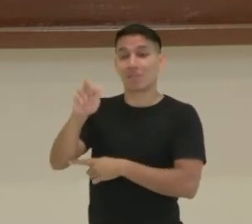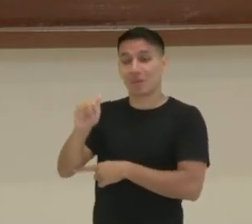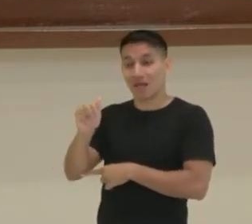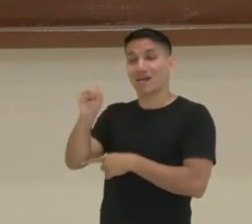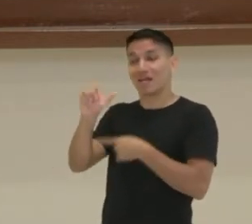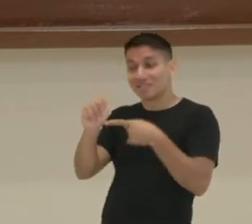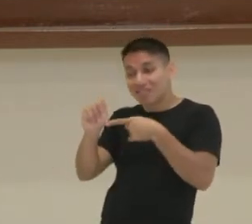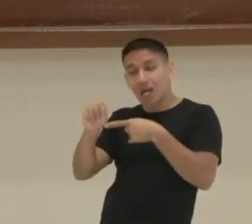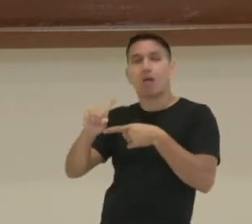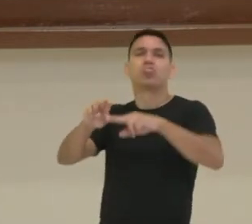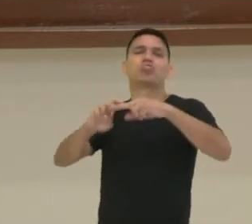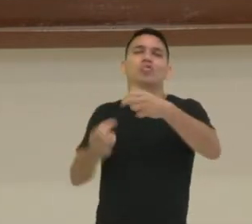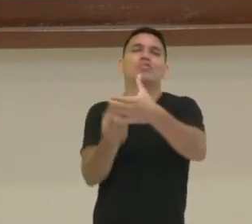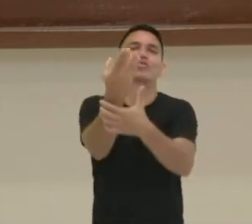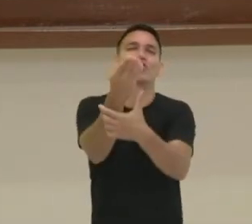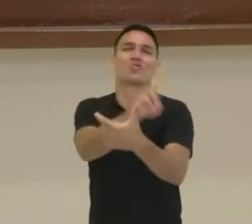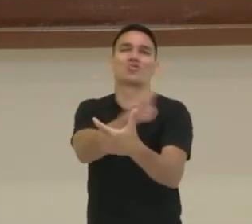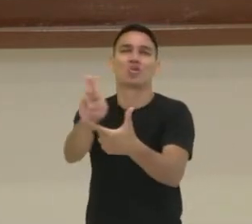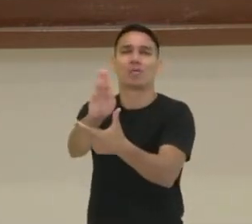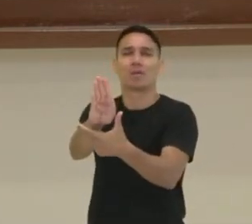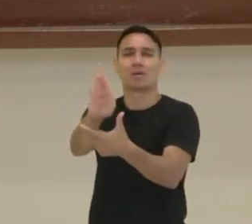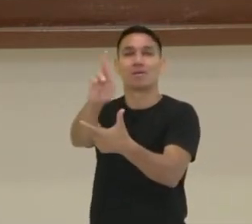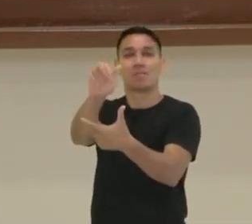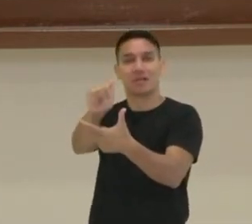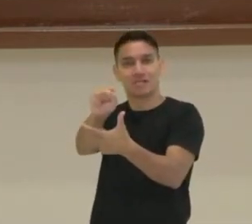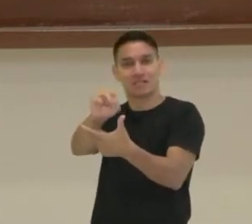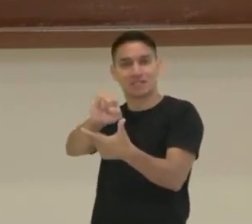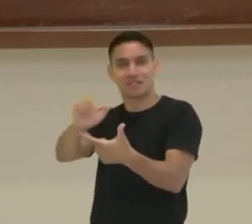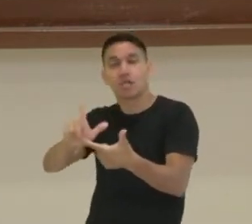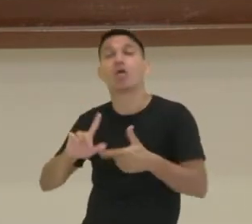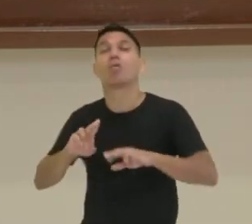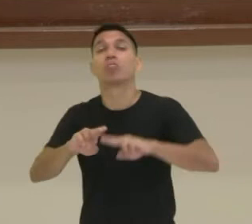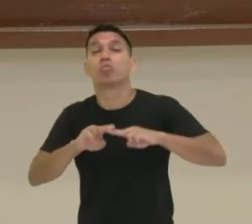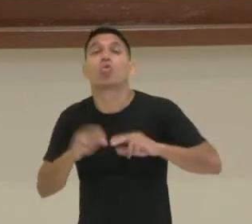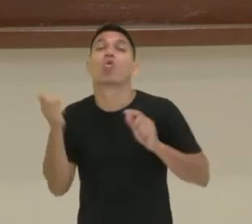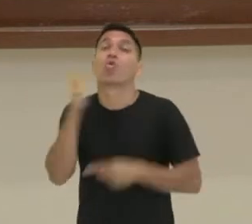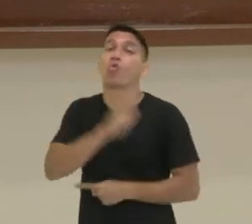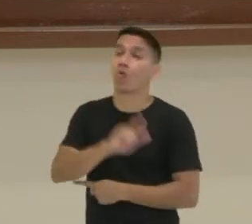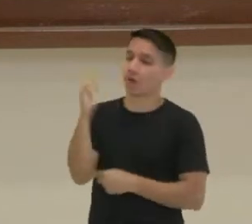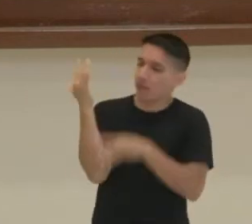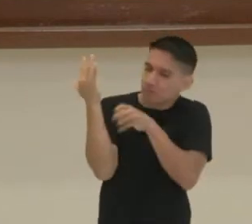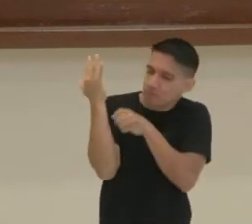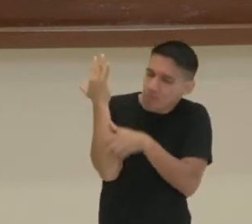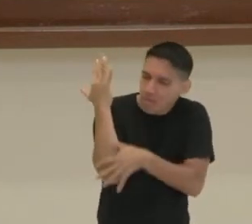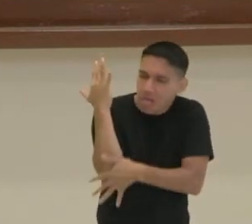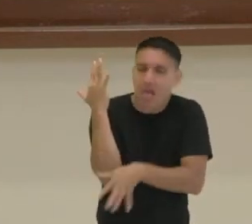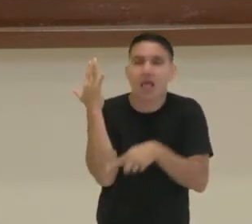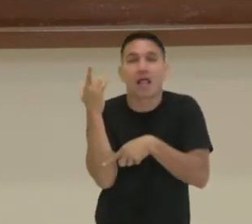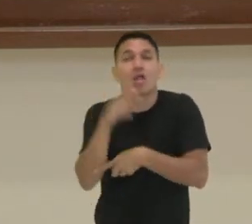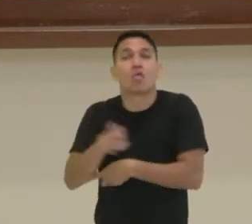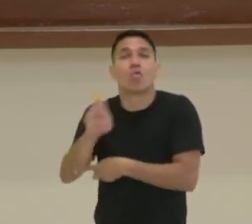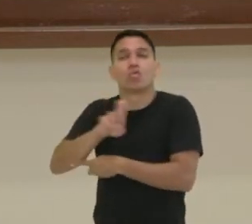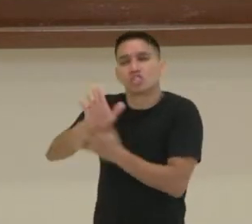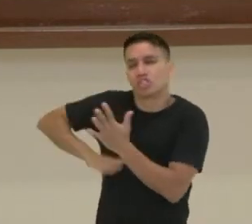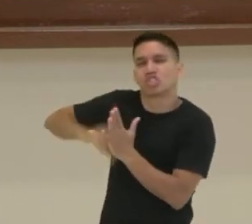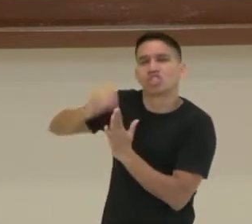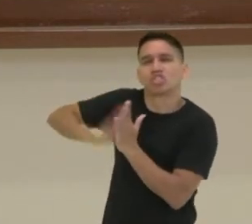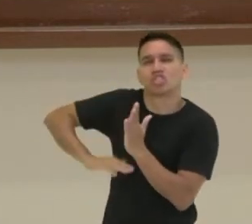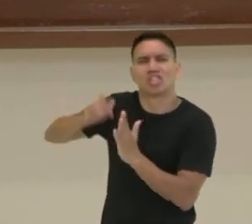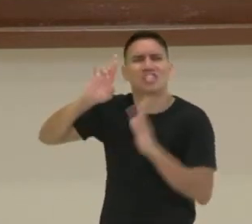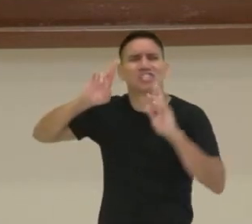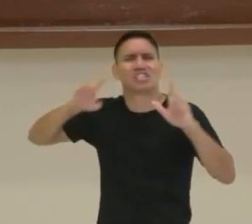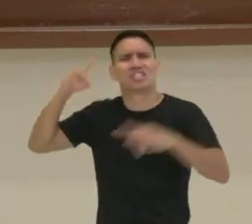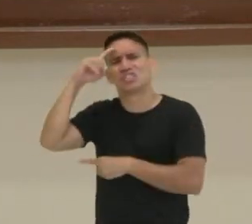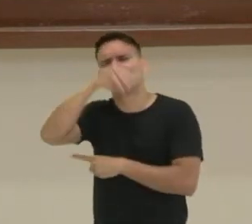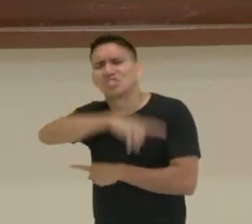eles podiam usar tanto a tinta para tingir os tecidos, que era algo importante na época, uma vez que era difícil encontrar formas de